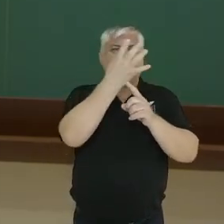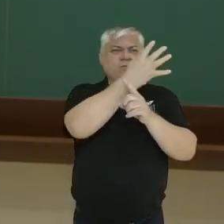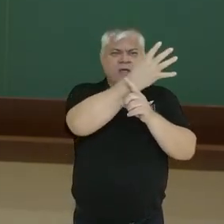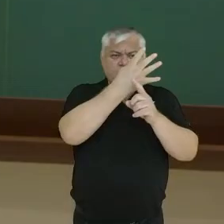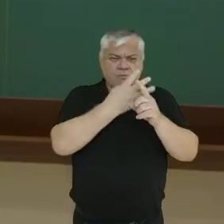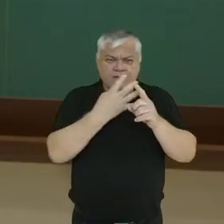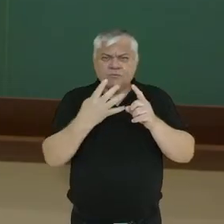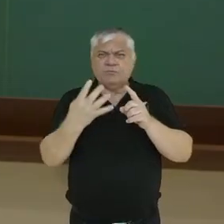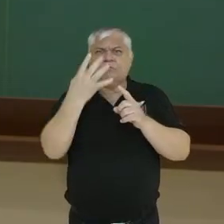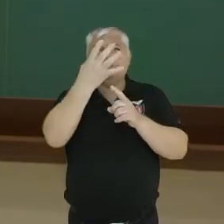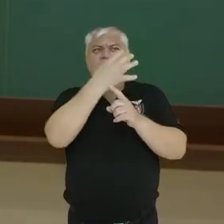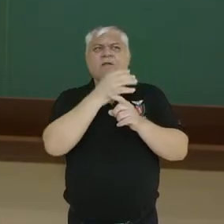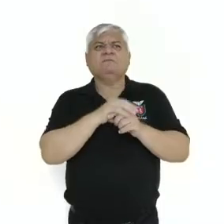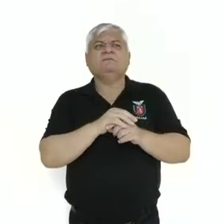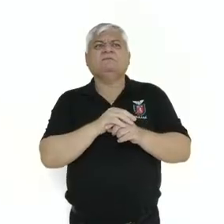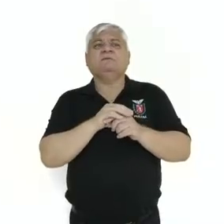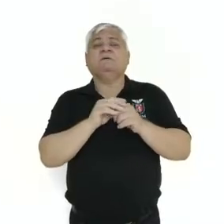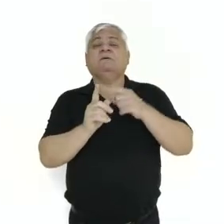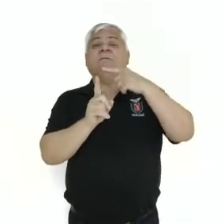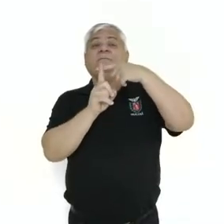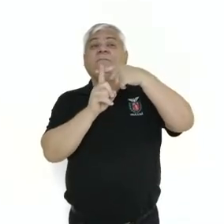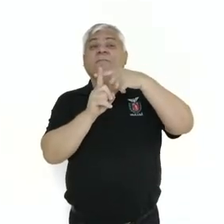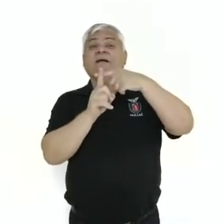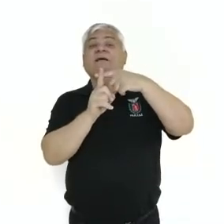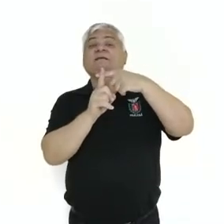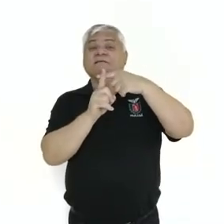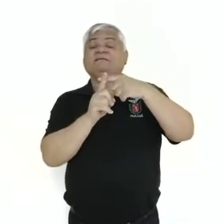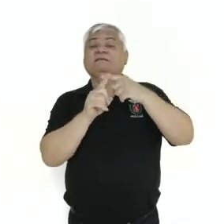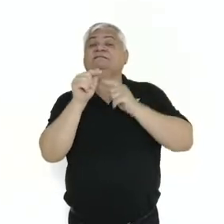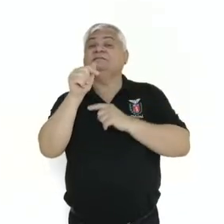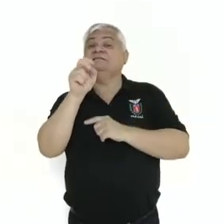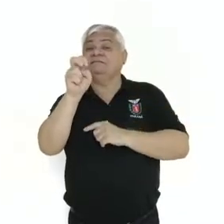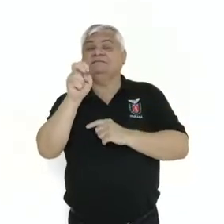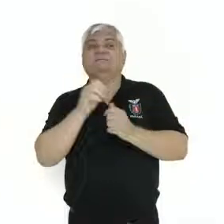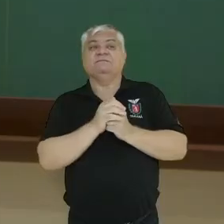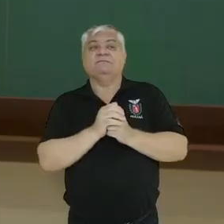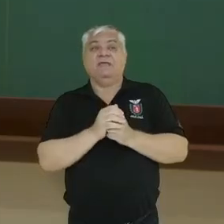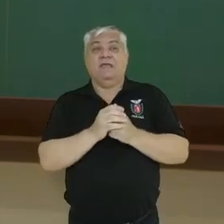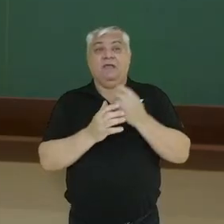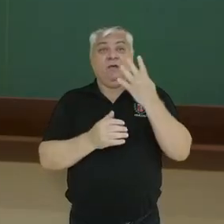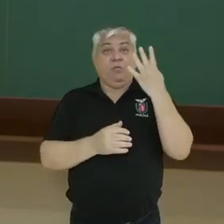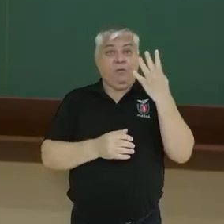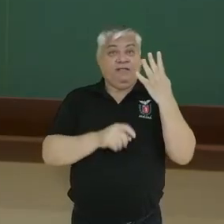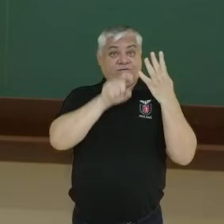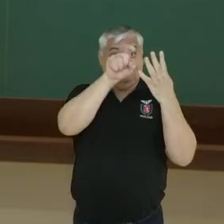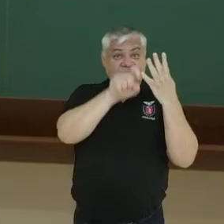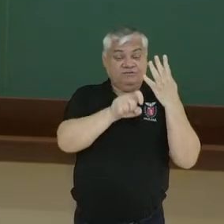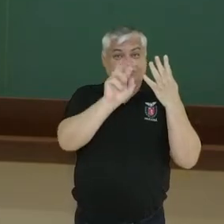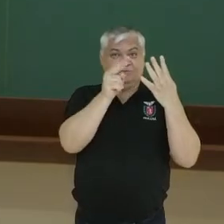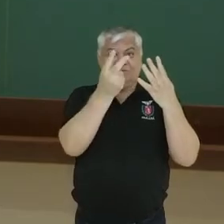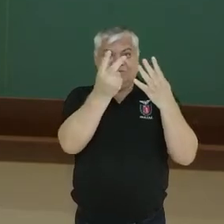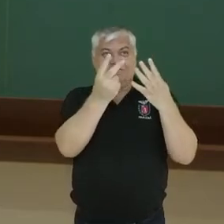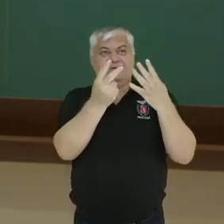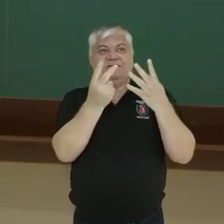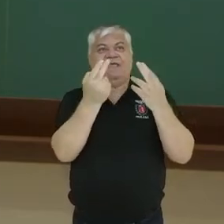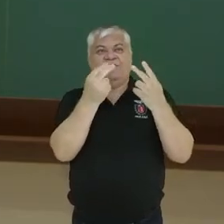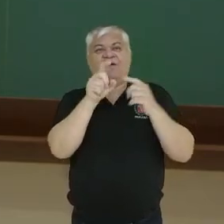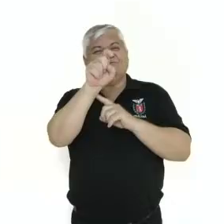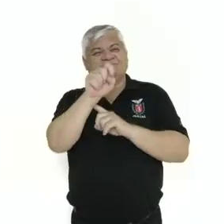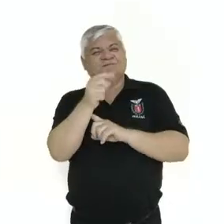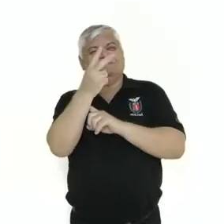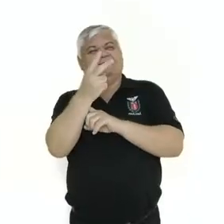simplificando, some o denominador, e o 4 multiplicando aqui também. Então vai ficar 4x² igual a x²